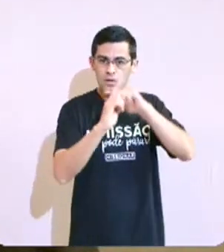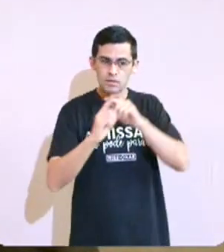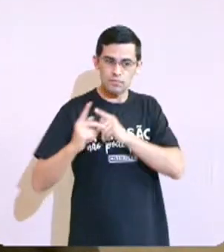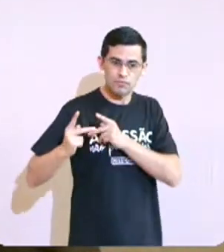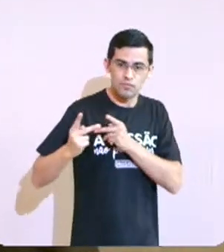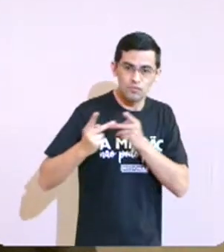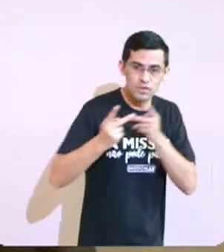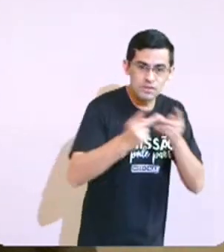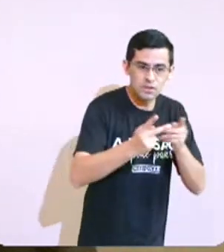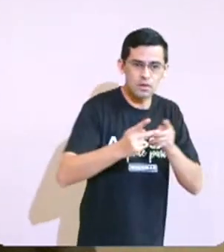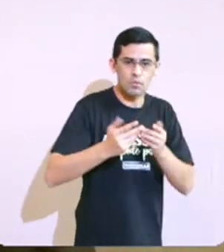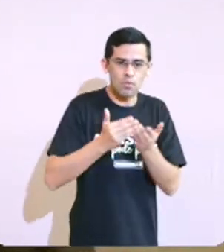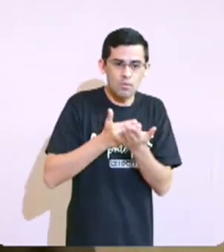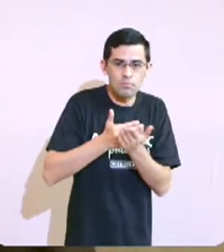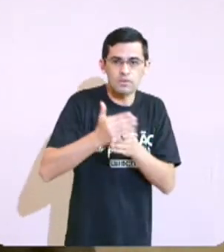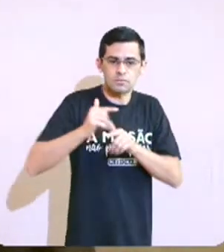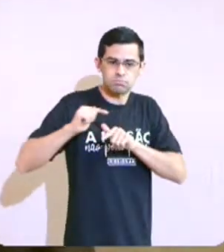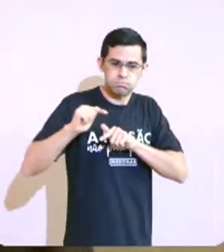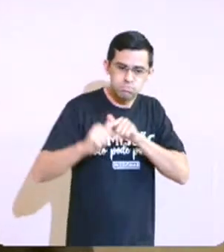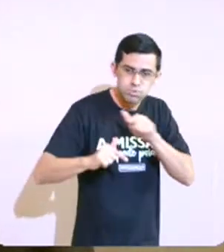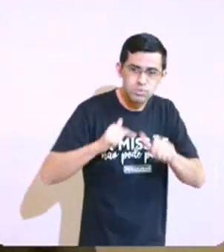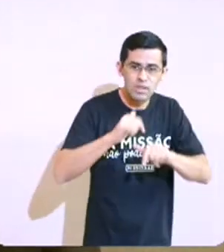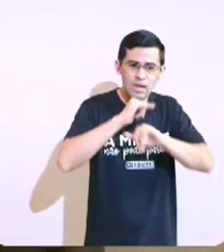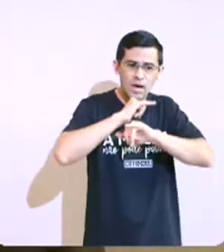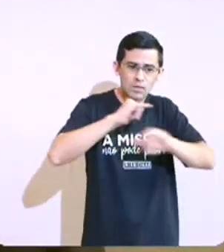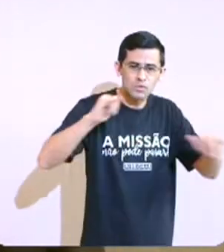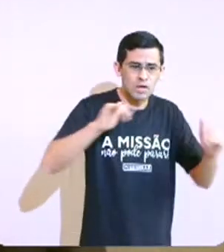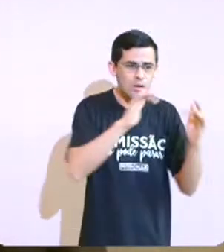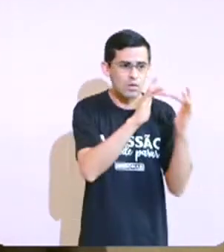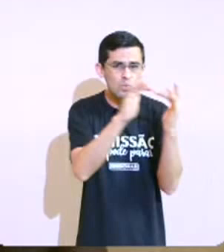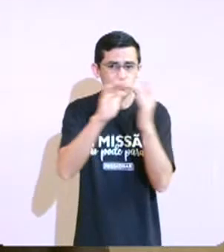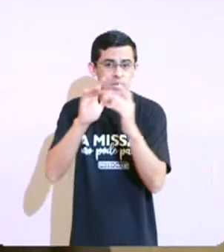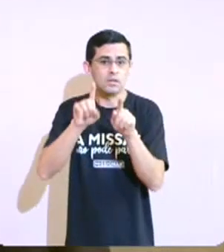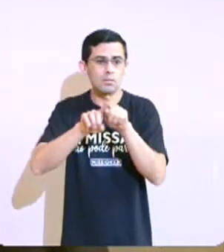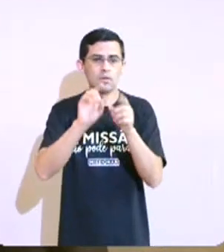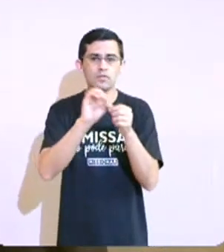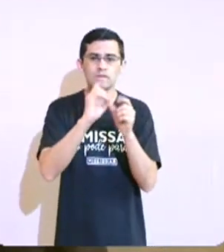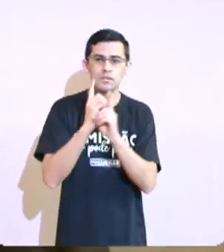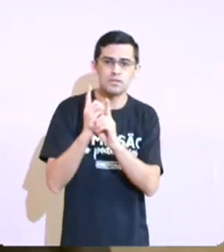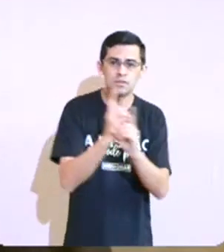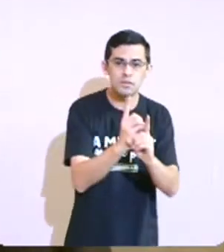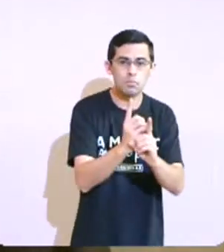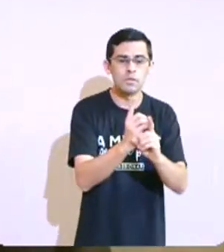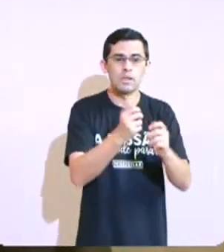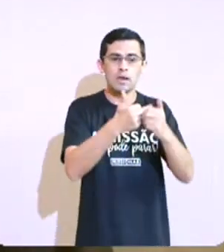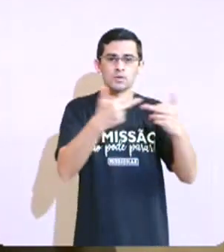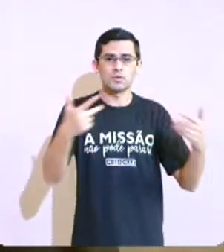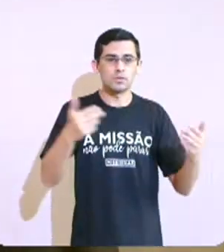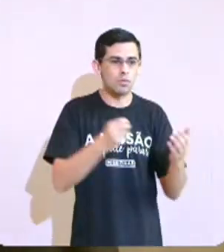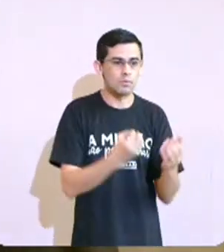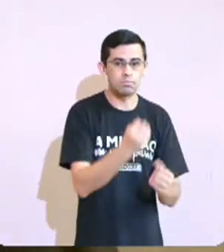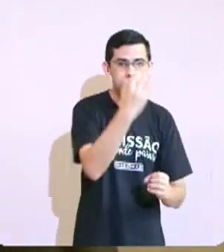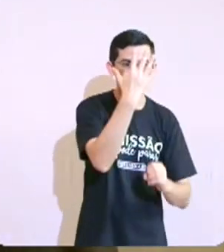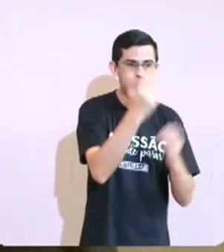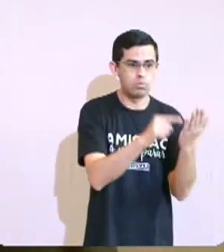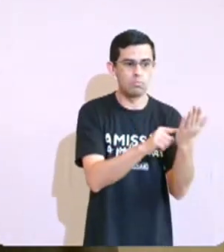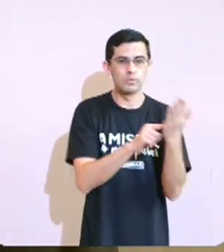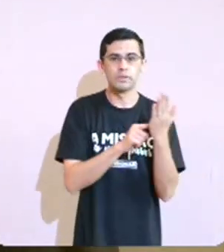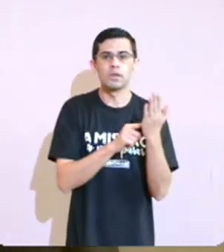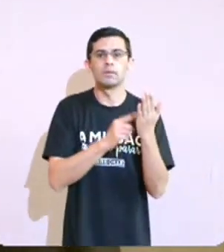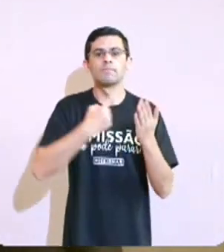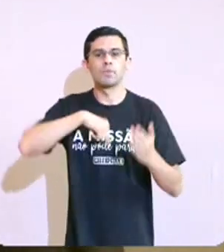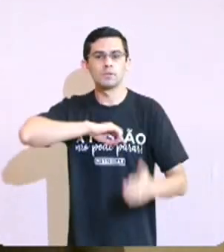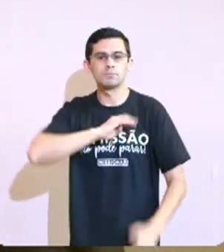dos gentios e começa os contatos e a fazer discípulos, estas coisas se manifestam e ela se